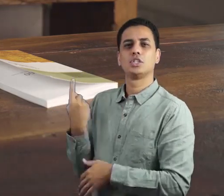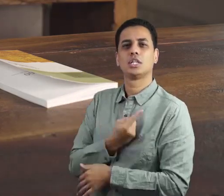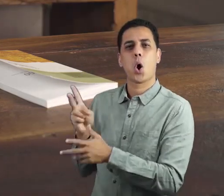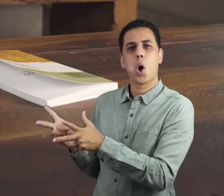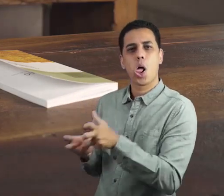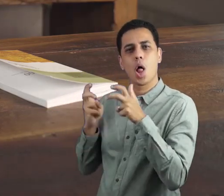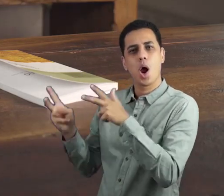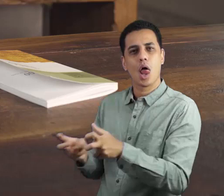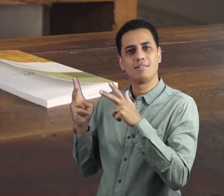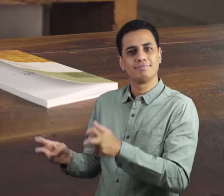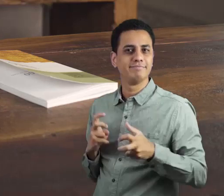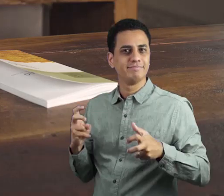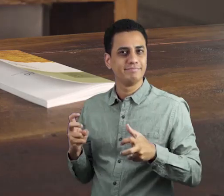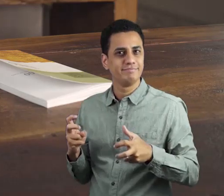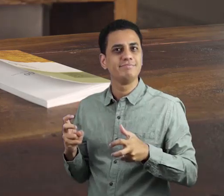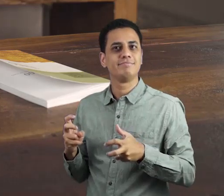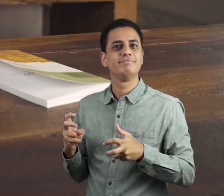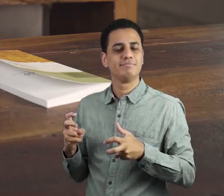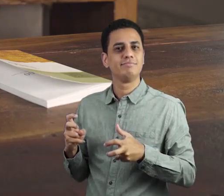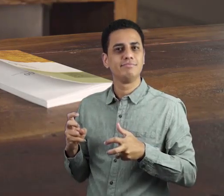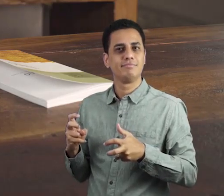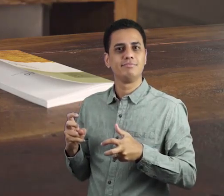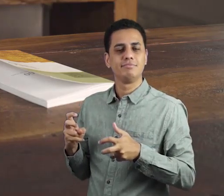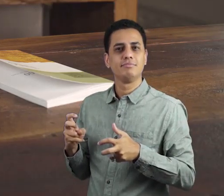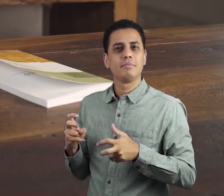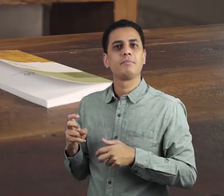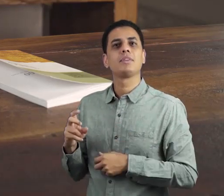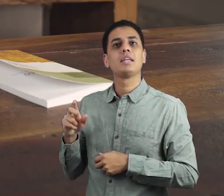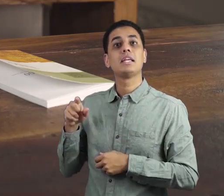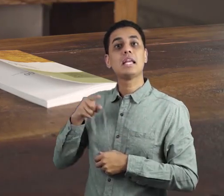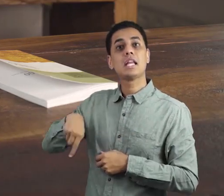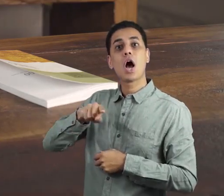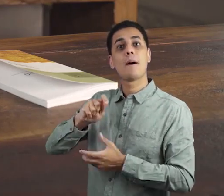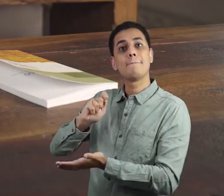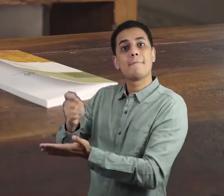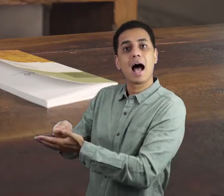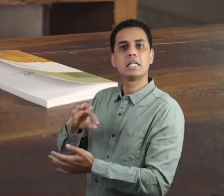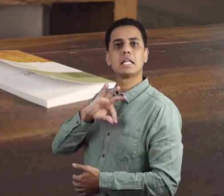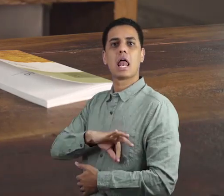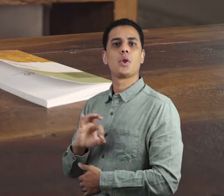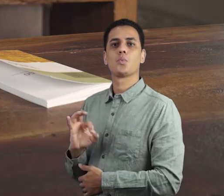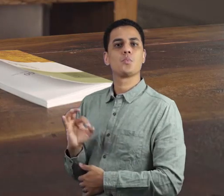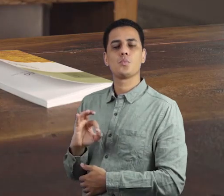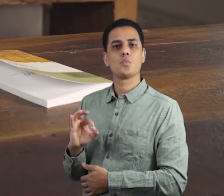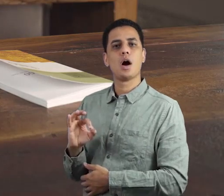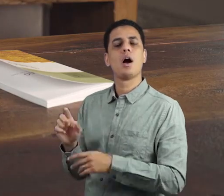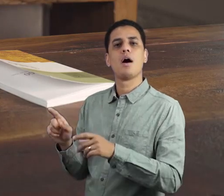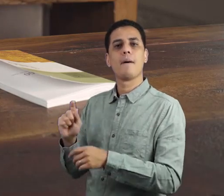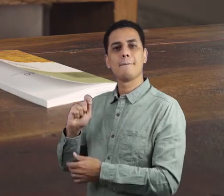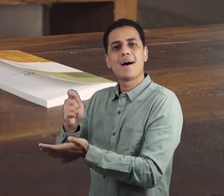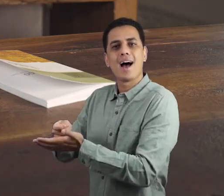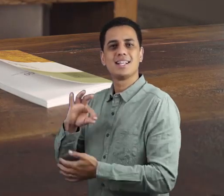no futuro. E aí é muito importante te dar o contexto aqui. Por quê? Porque eles estavam agindo contra a lei de